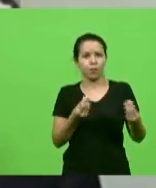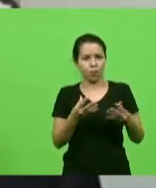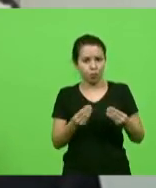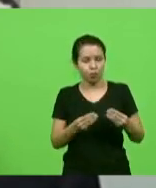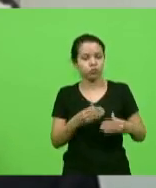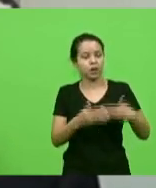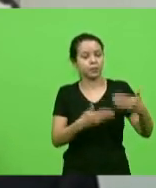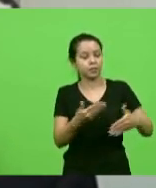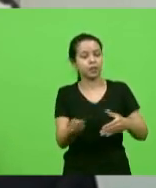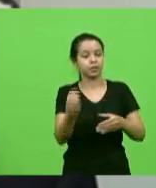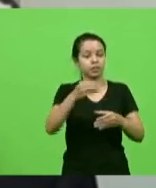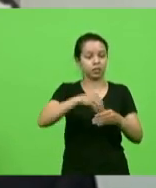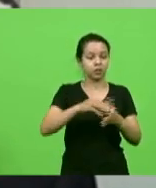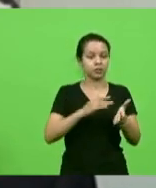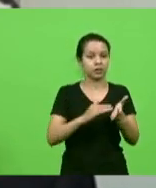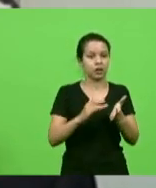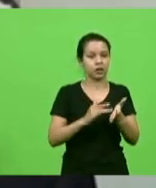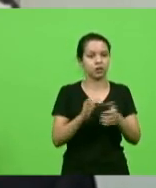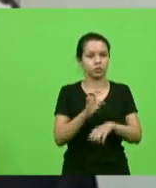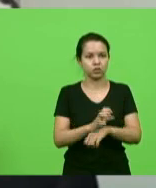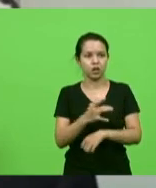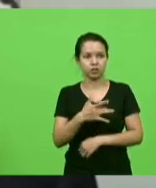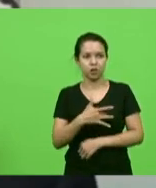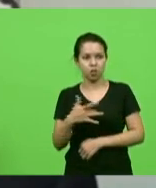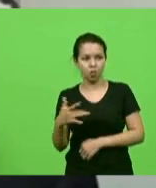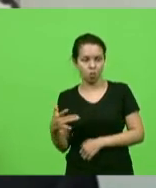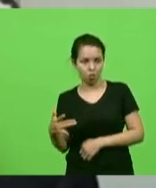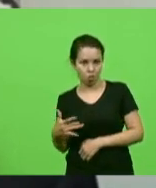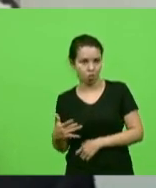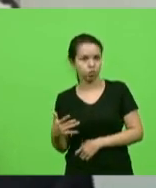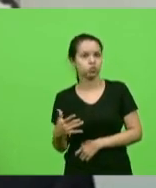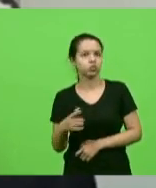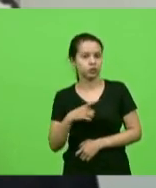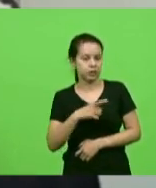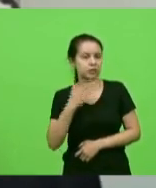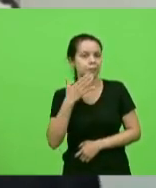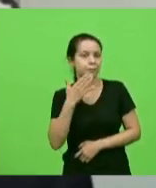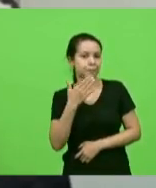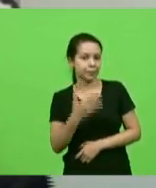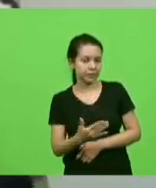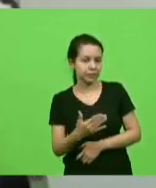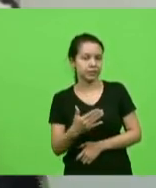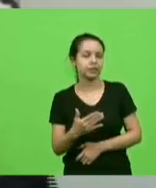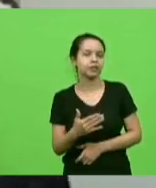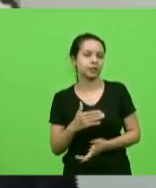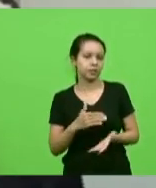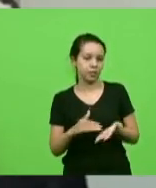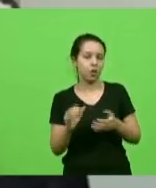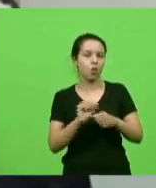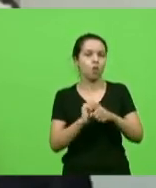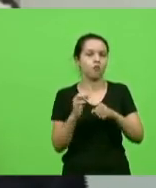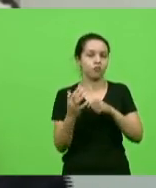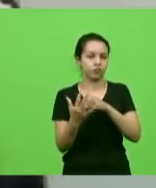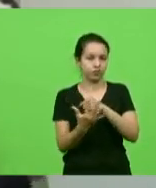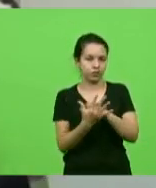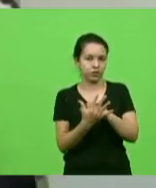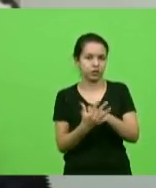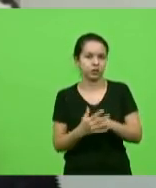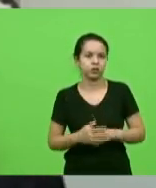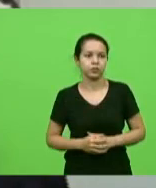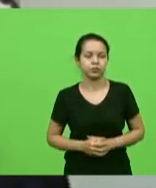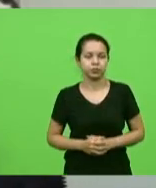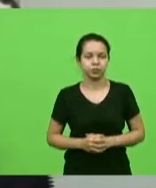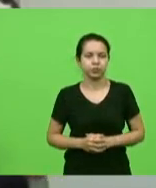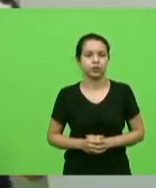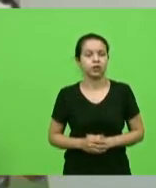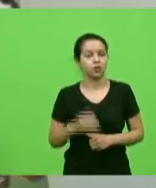Secretaria de Estado da Saúde visando atender a demanda ocasionada pela corrida de 19 neste é prudente